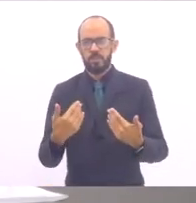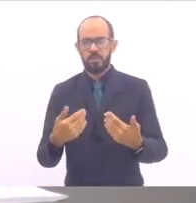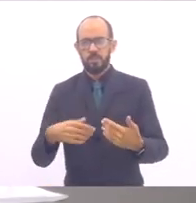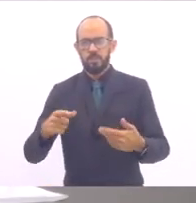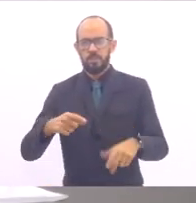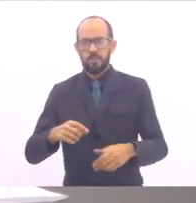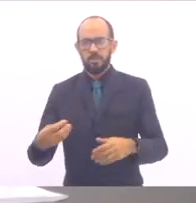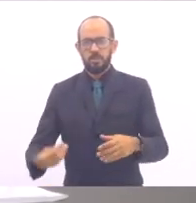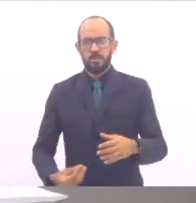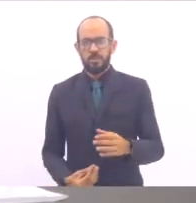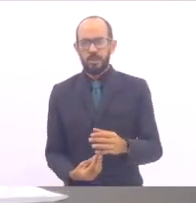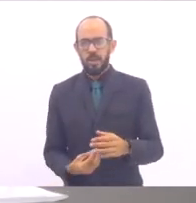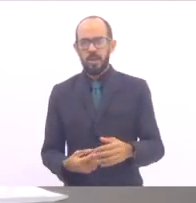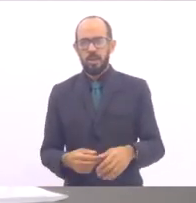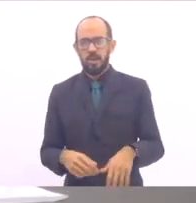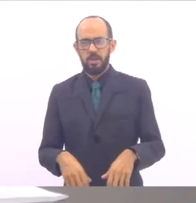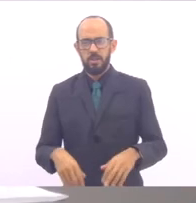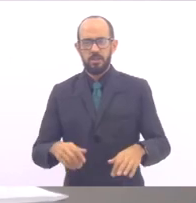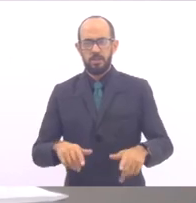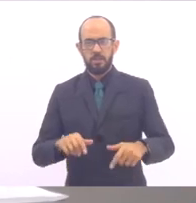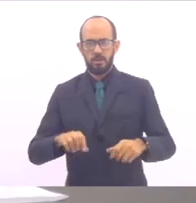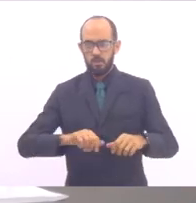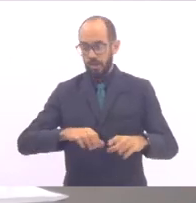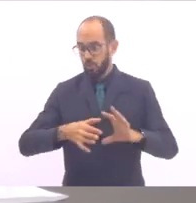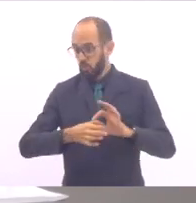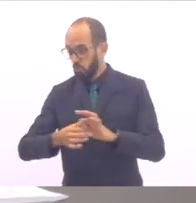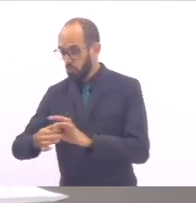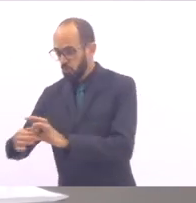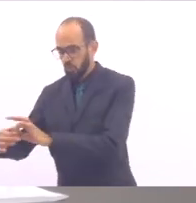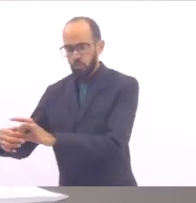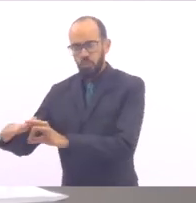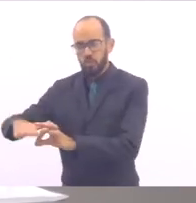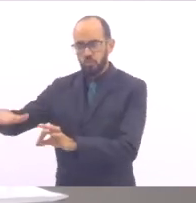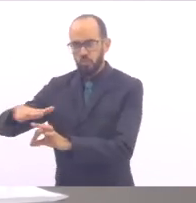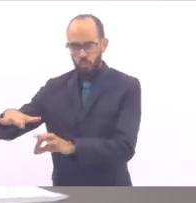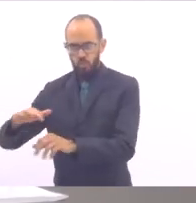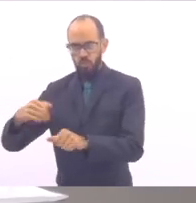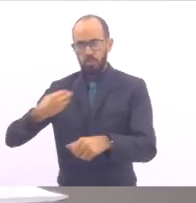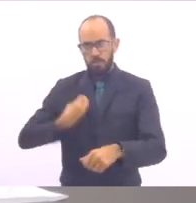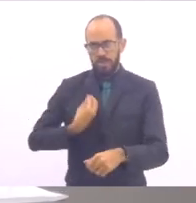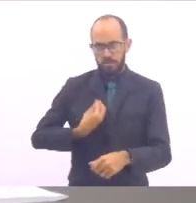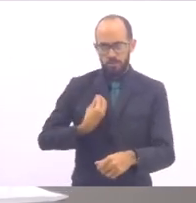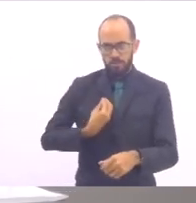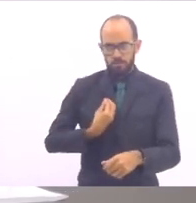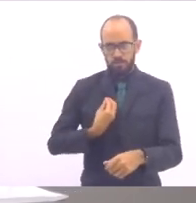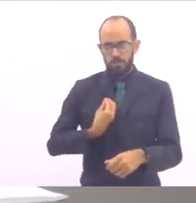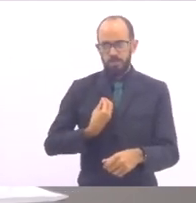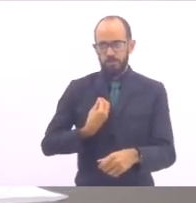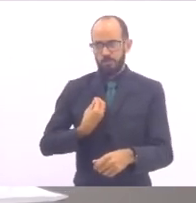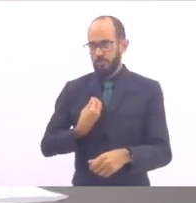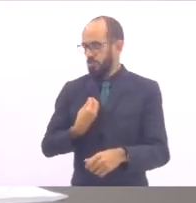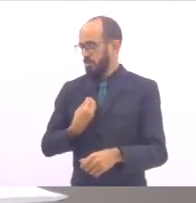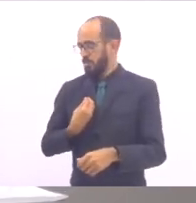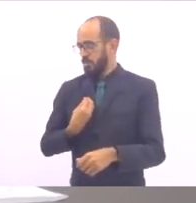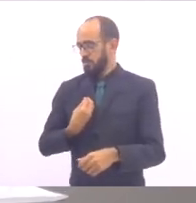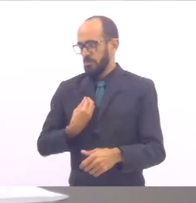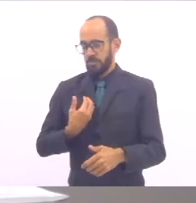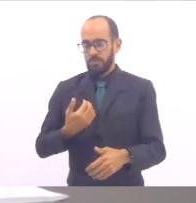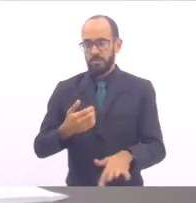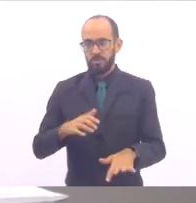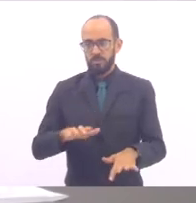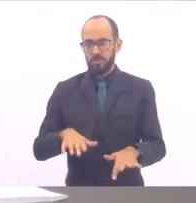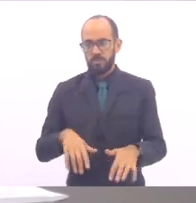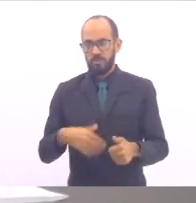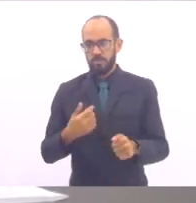sensibilizar toda a cadeia para poder participar e cobrar e exigir, entender, né, como funciona,